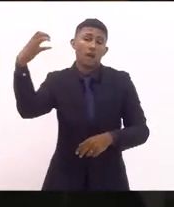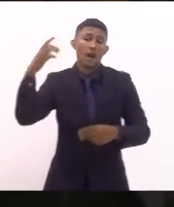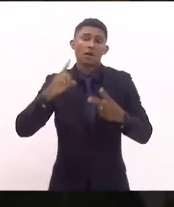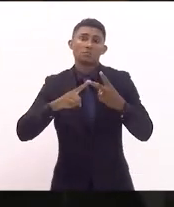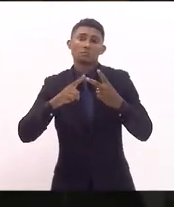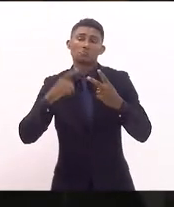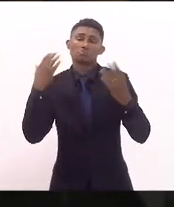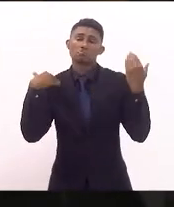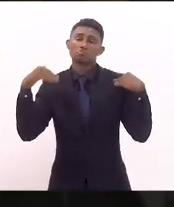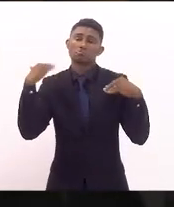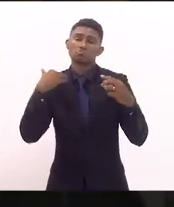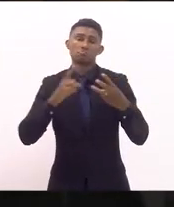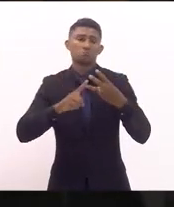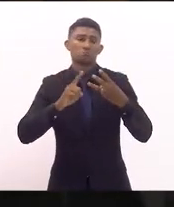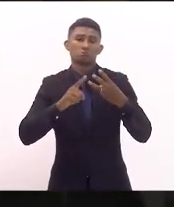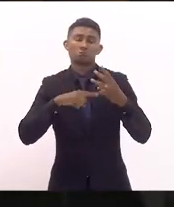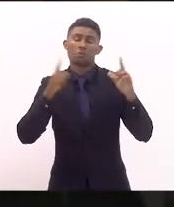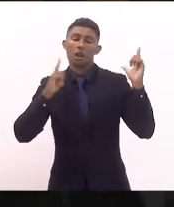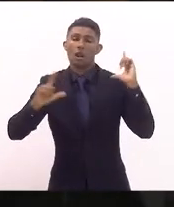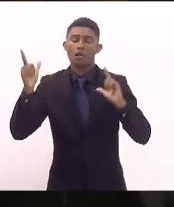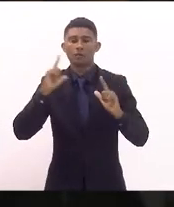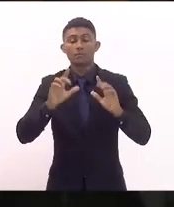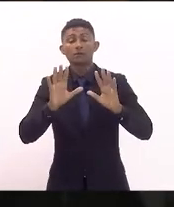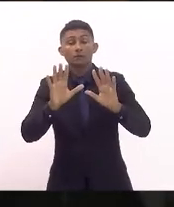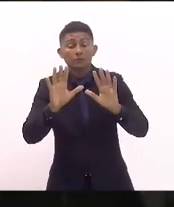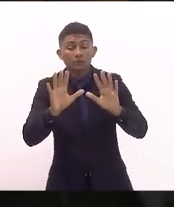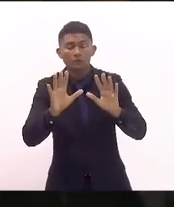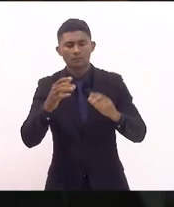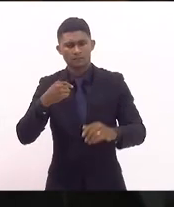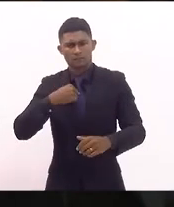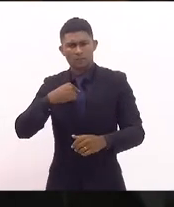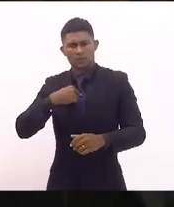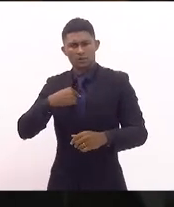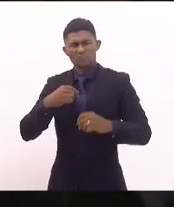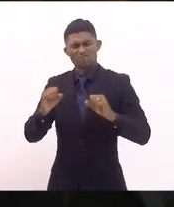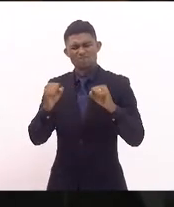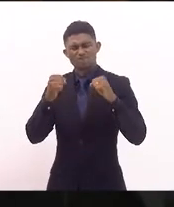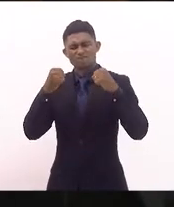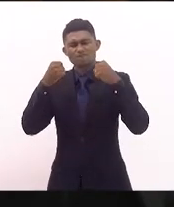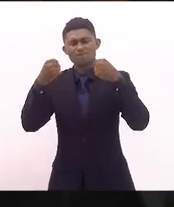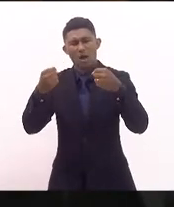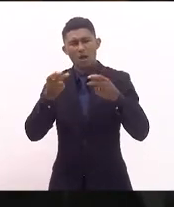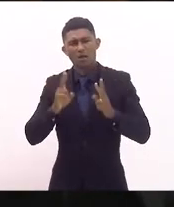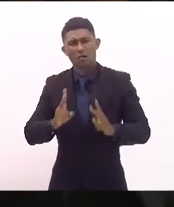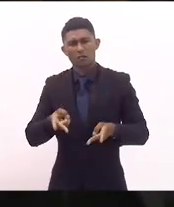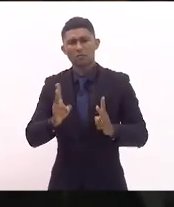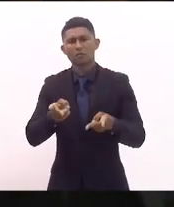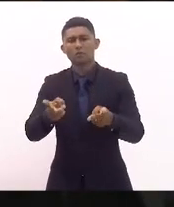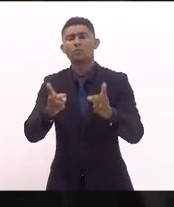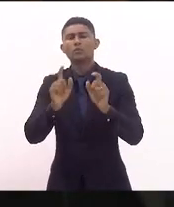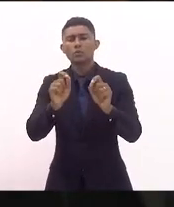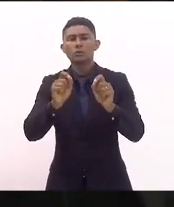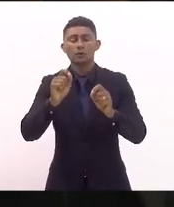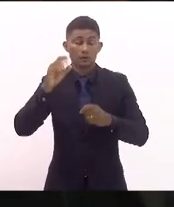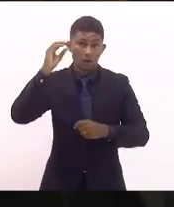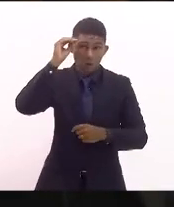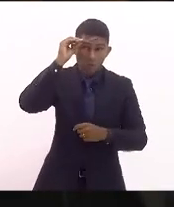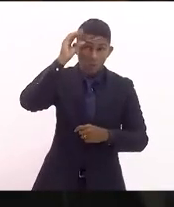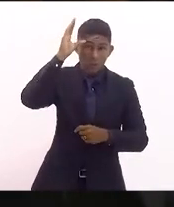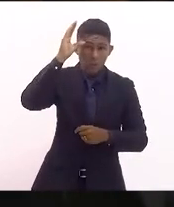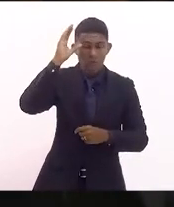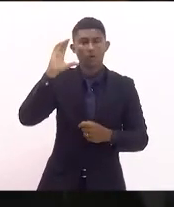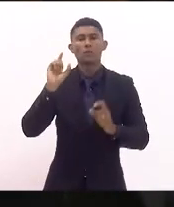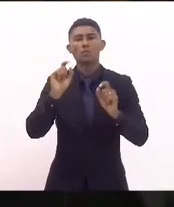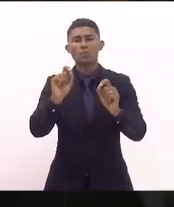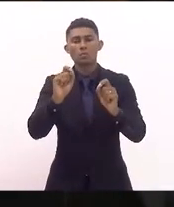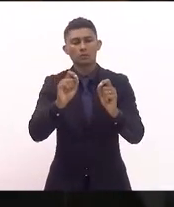passeios, lazer. No entanto, eu continuei minha maratona em busca do conhecimento. Eram